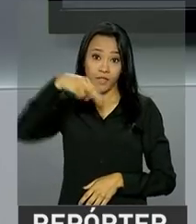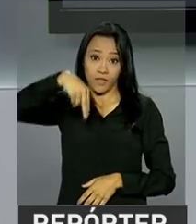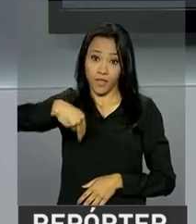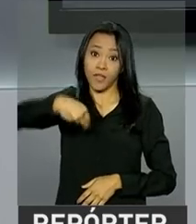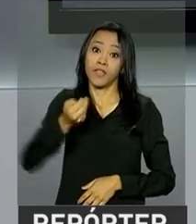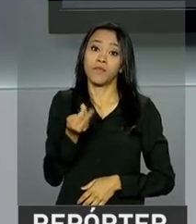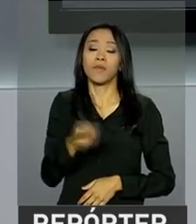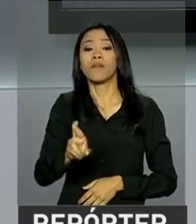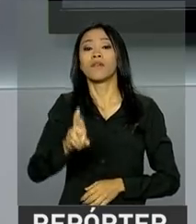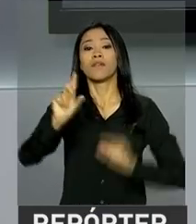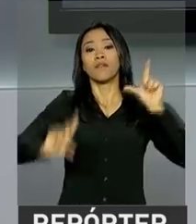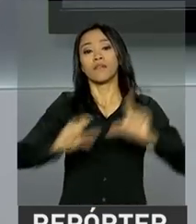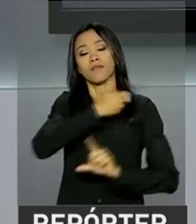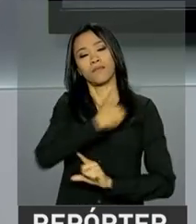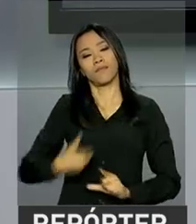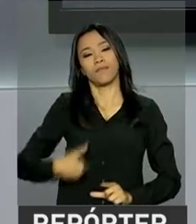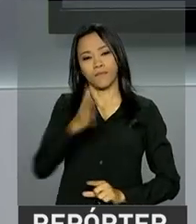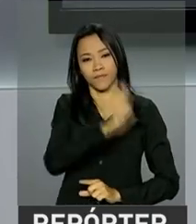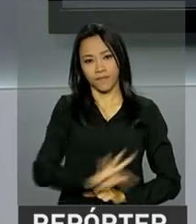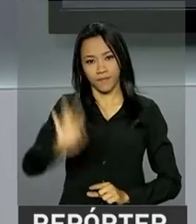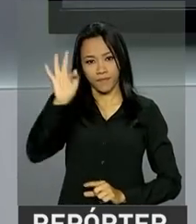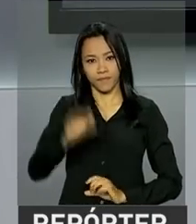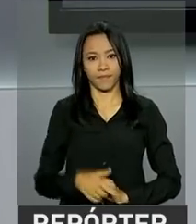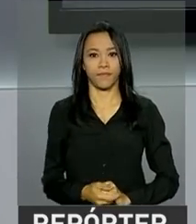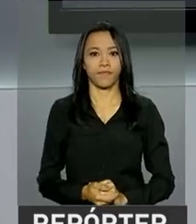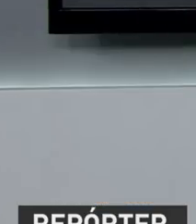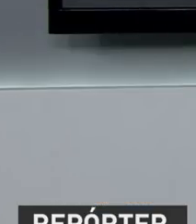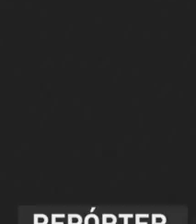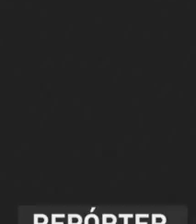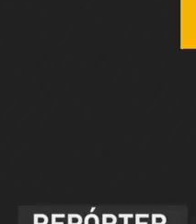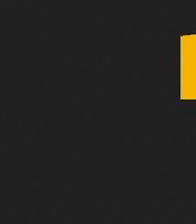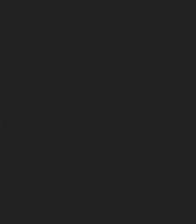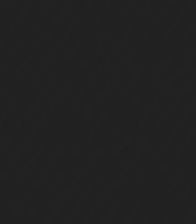aqui na nbr a tv do governo federal